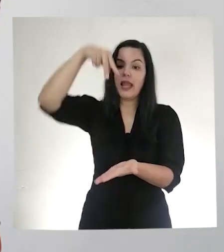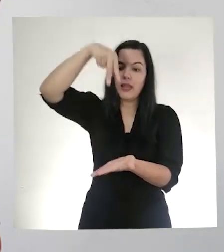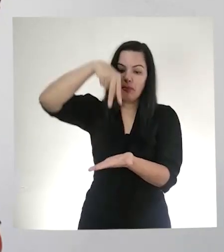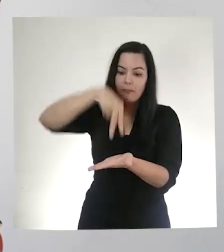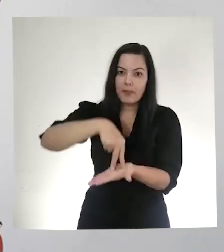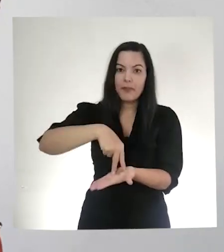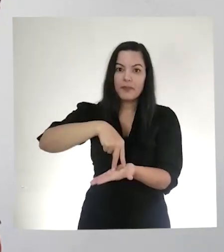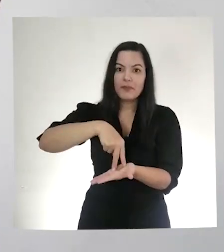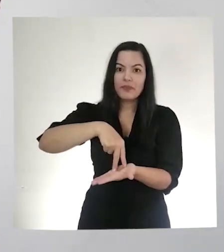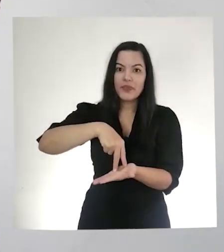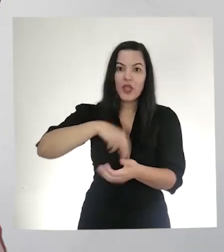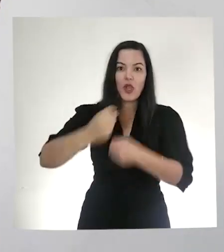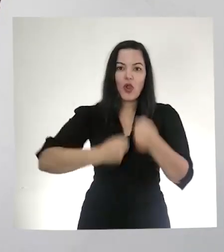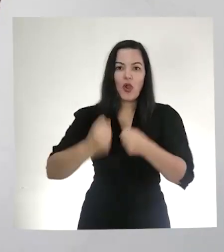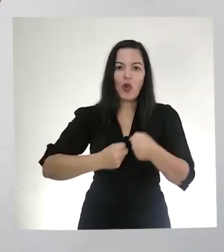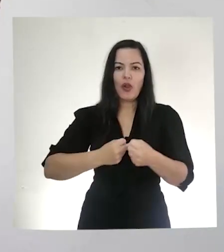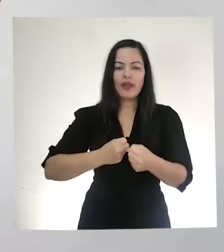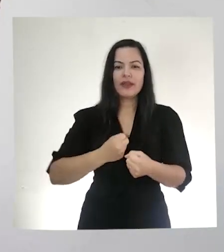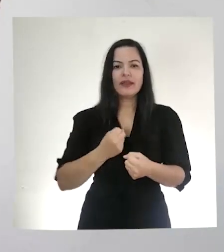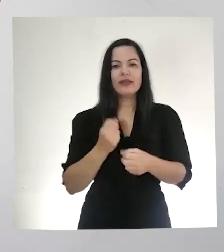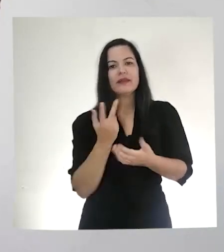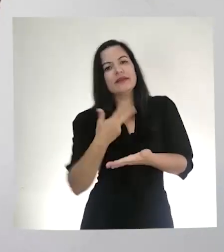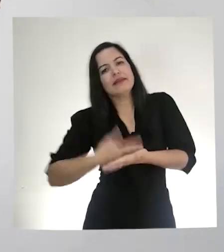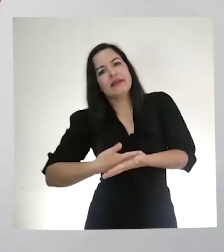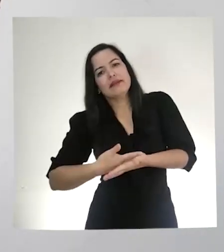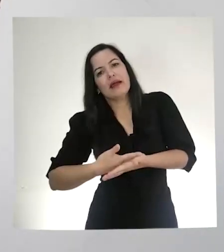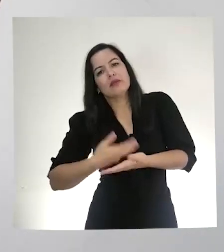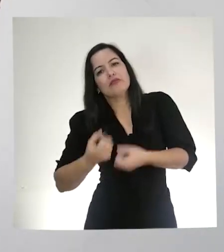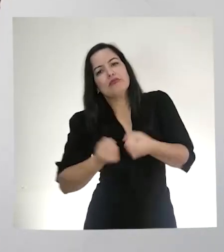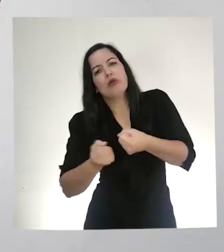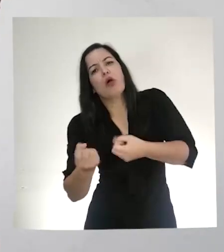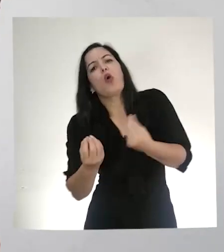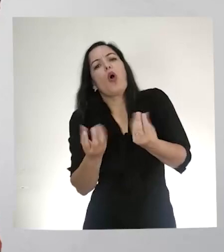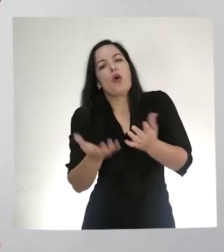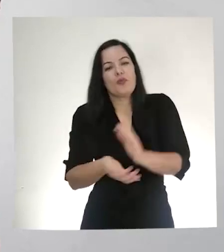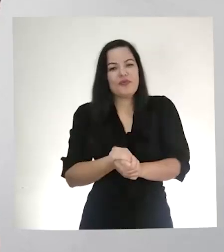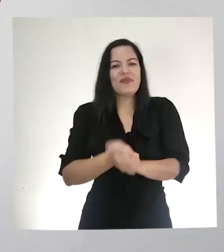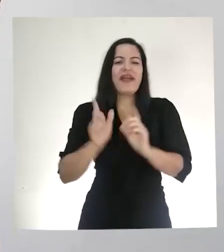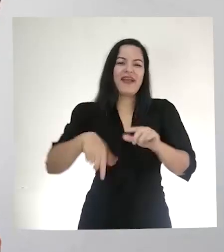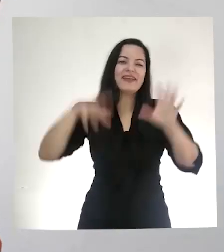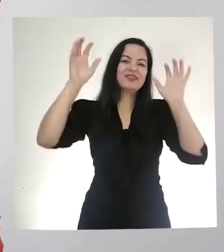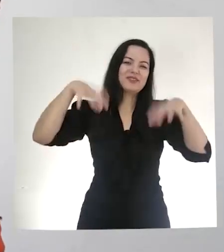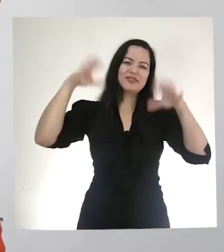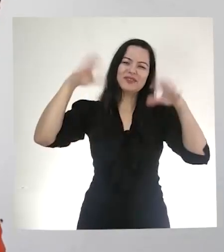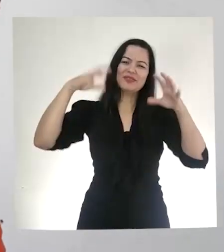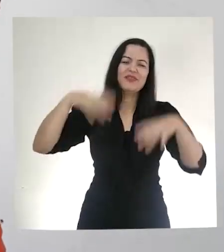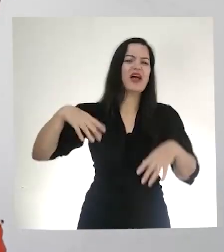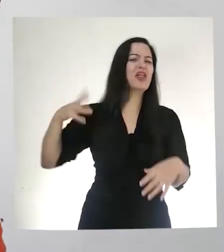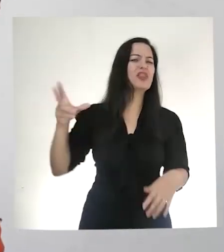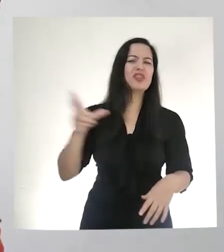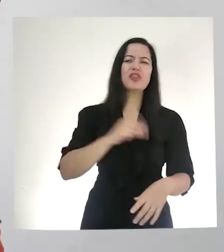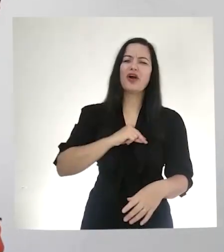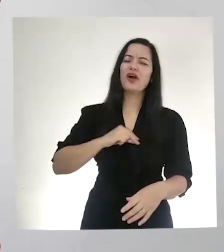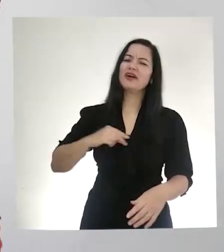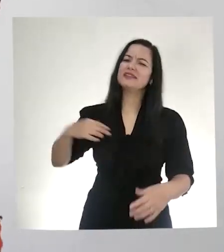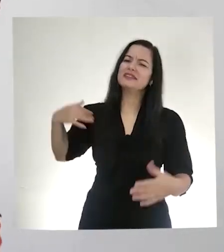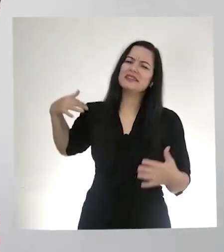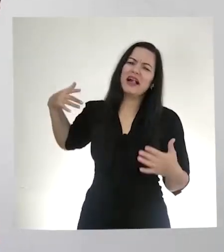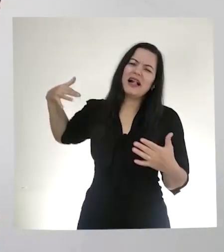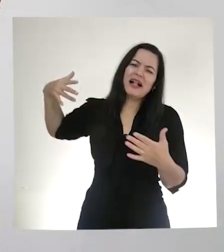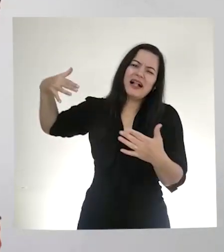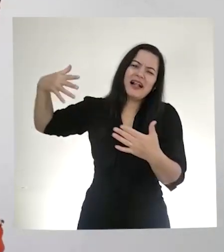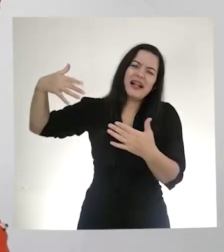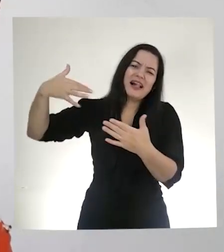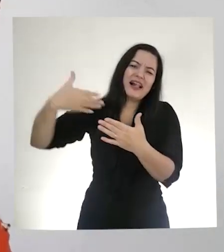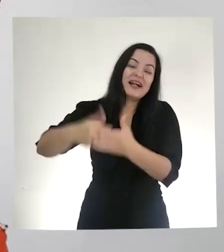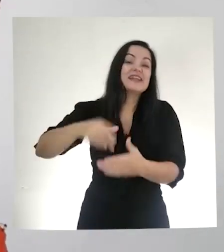ouvir. A chuva. Então isso percorreu o tempo, rompeu todas as barreiras do tempo e